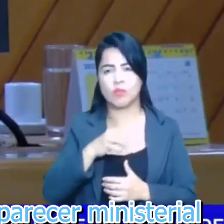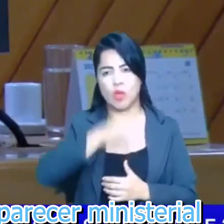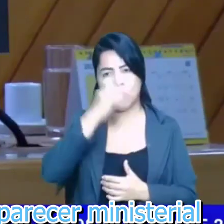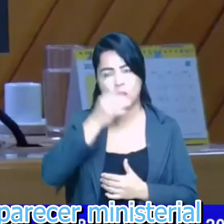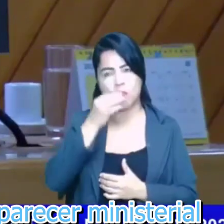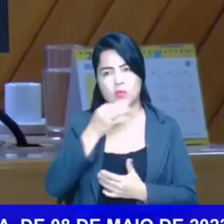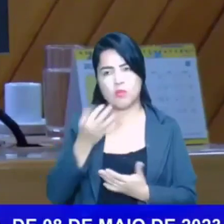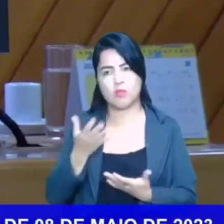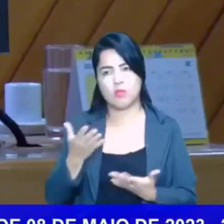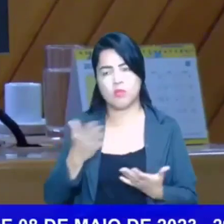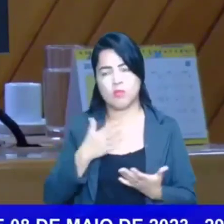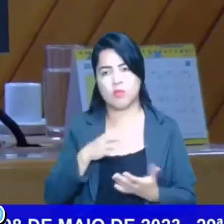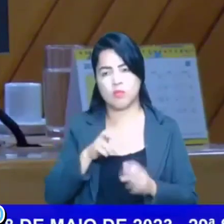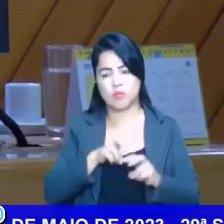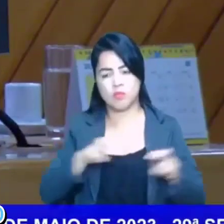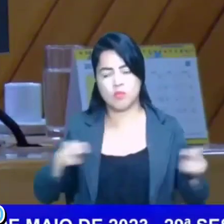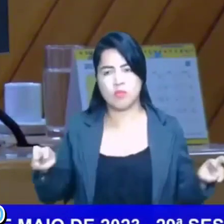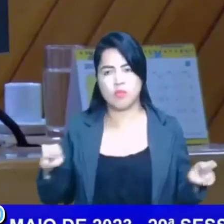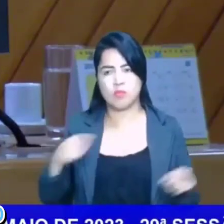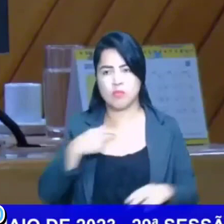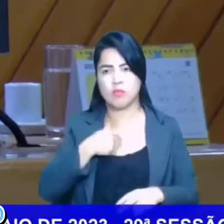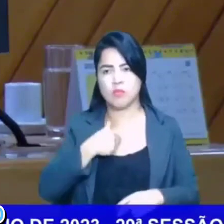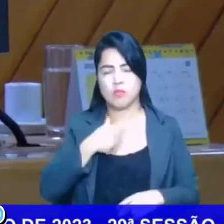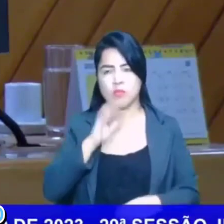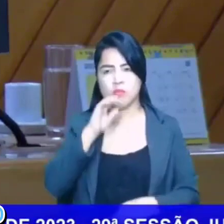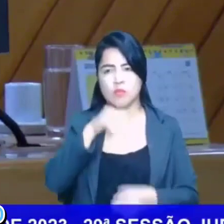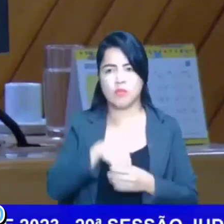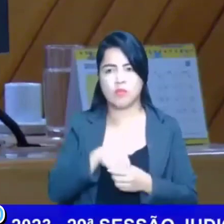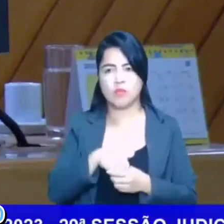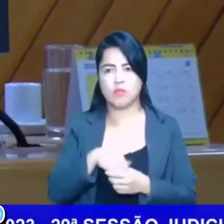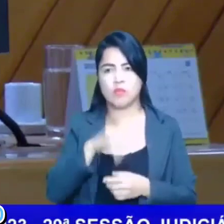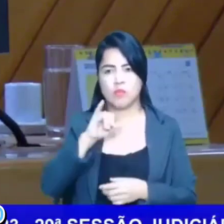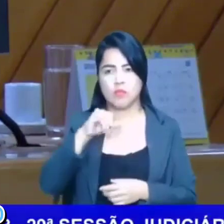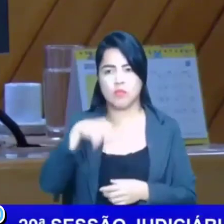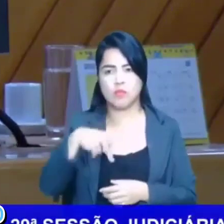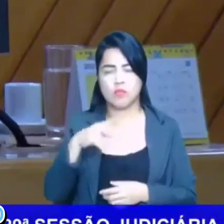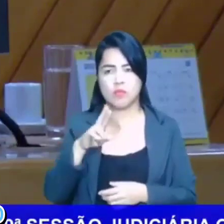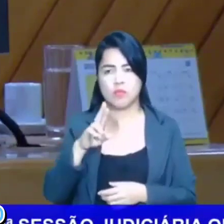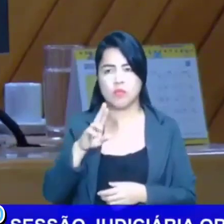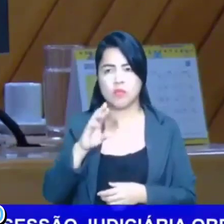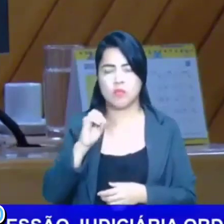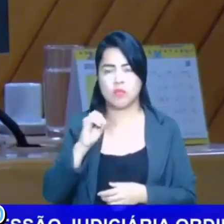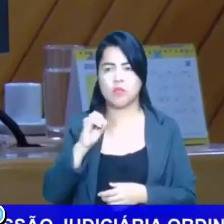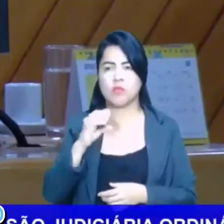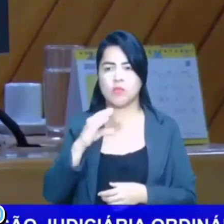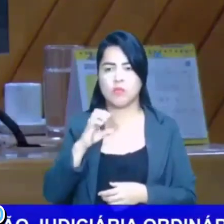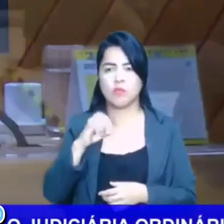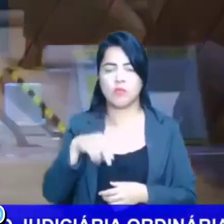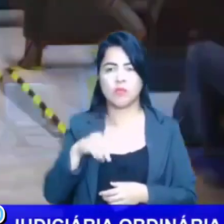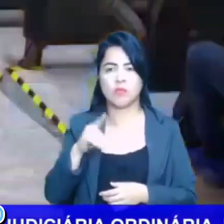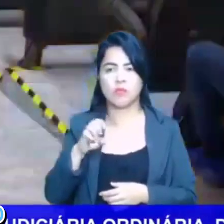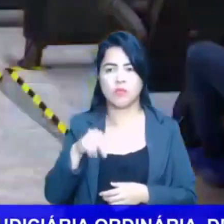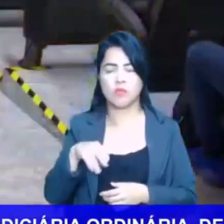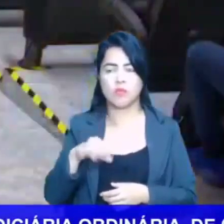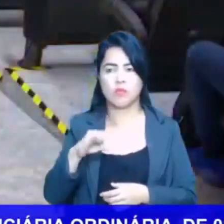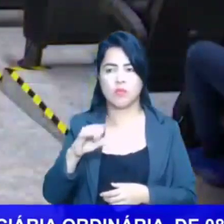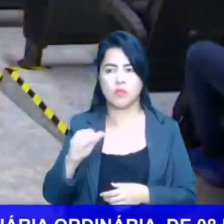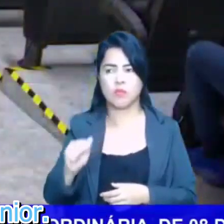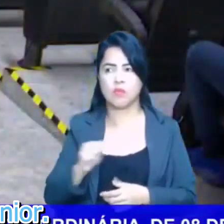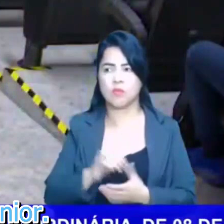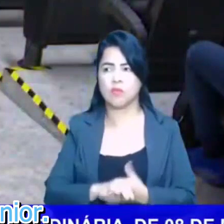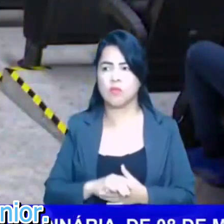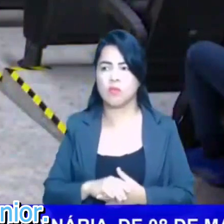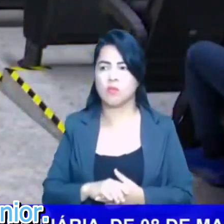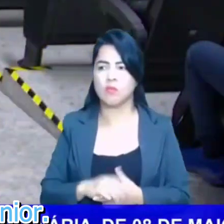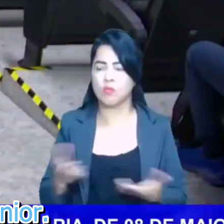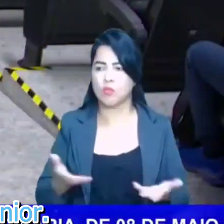ministerial, e eu estou votando pela improcedência dos pedidos. Esse é meu voto, Excelência. Obrigado, desembargador.